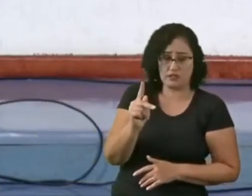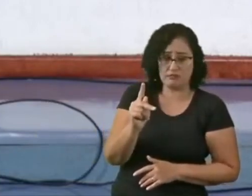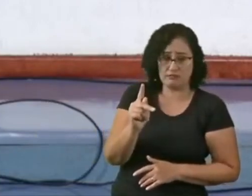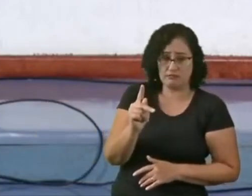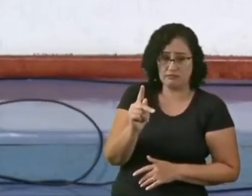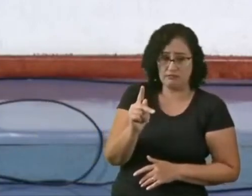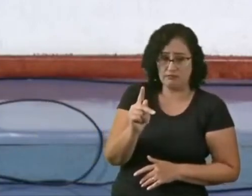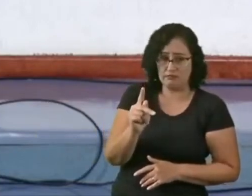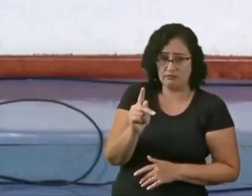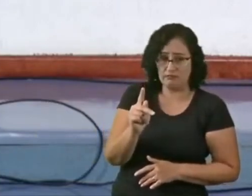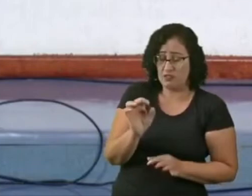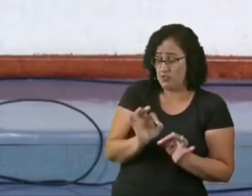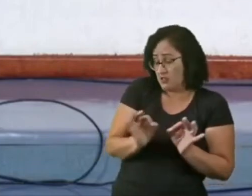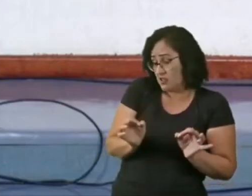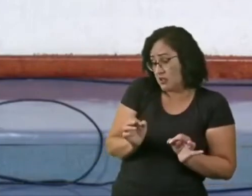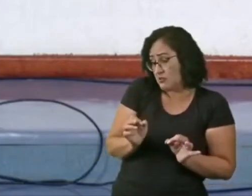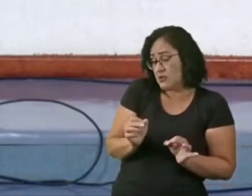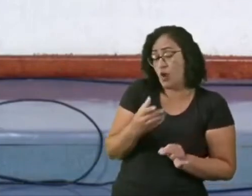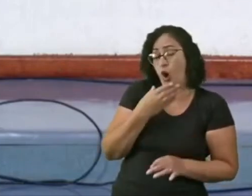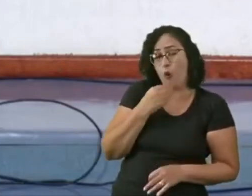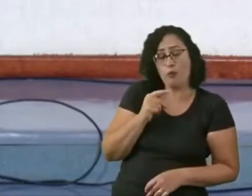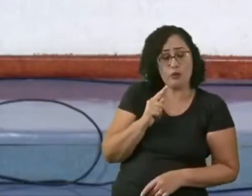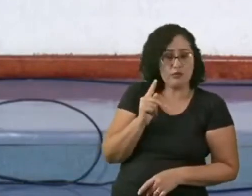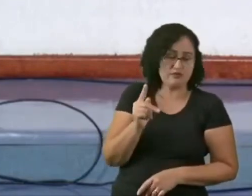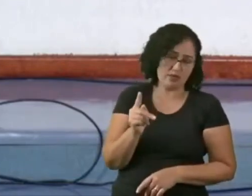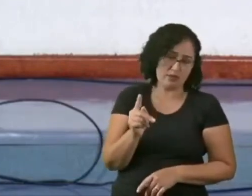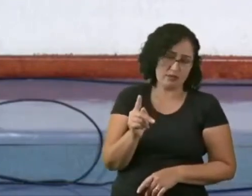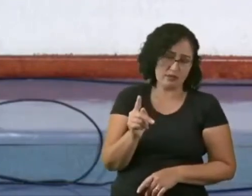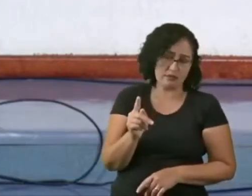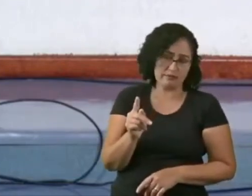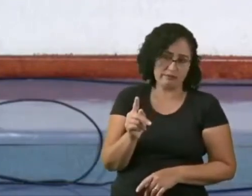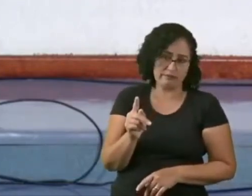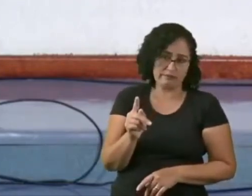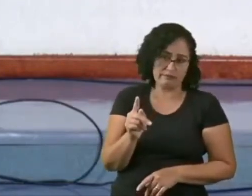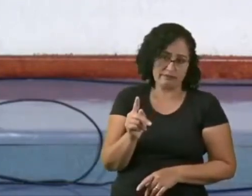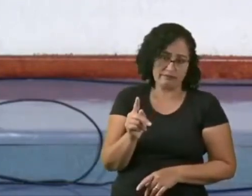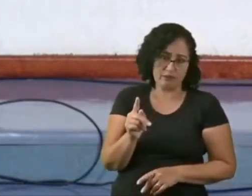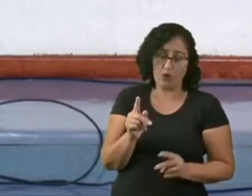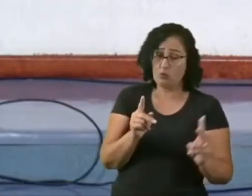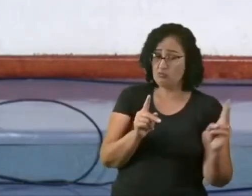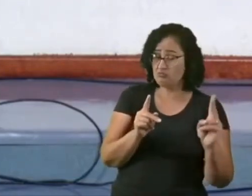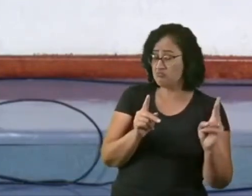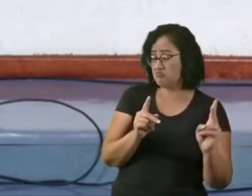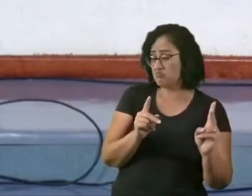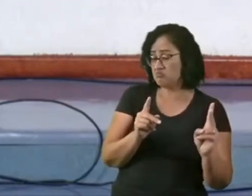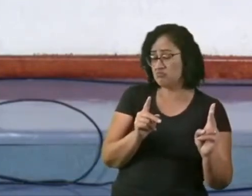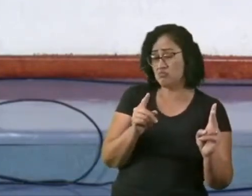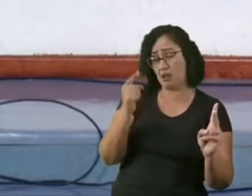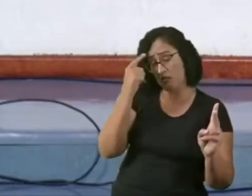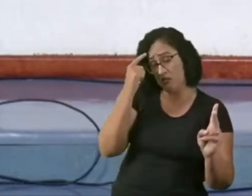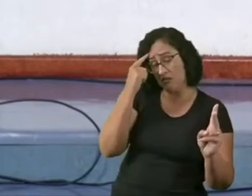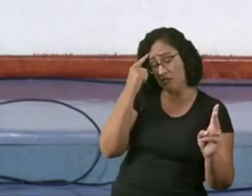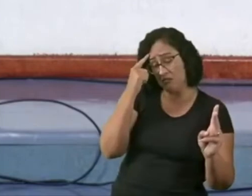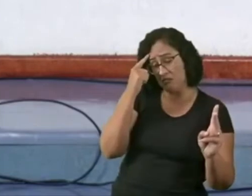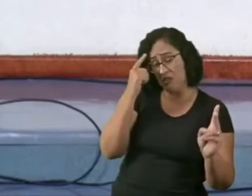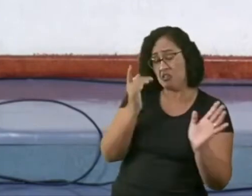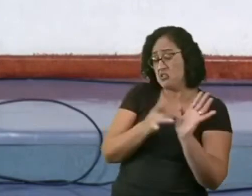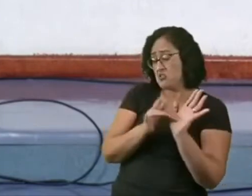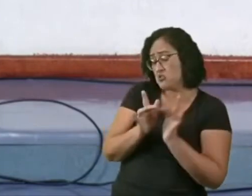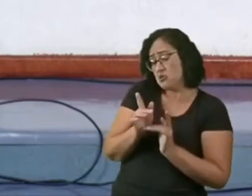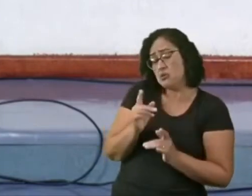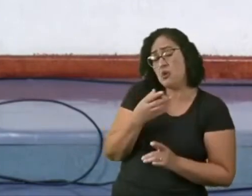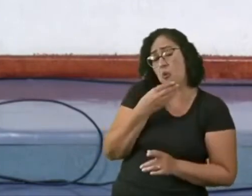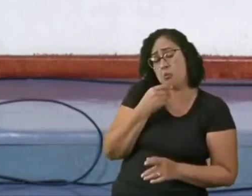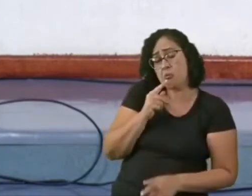Não podemos demorar para crer que Ele é o Cristo, o Filho do Deus vivo. Não